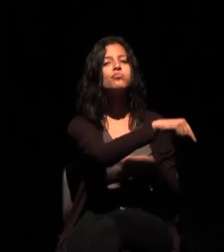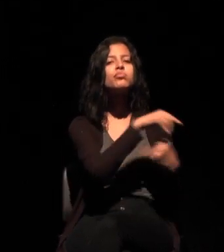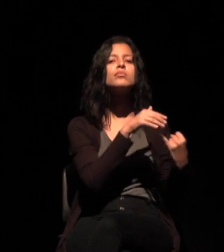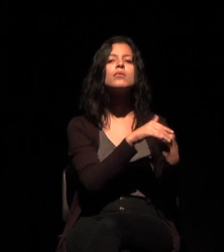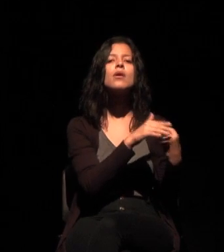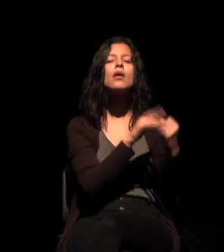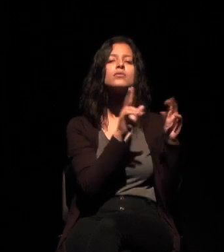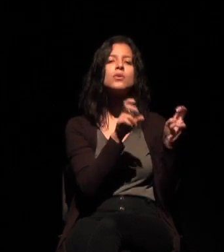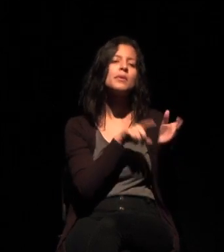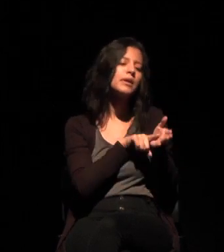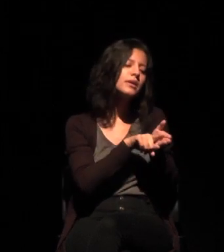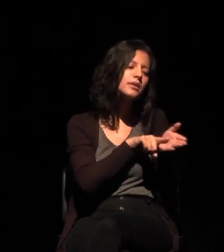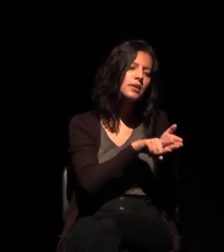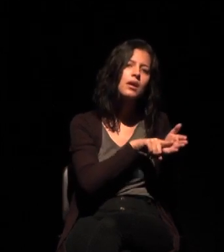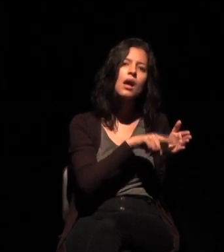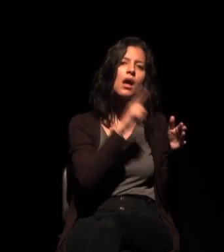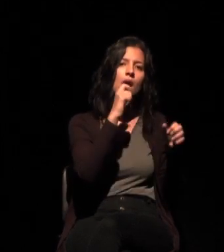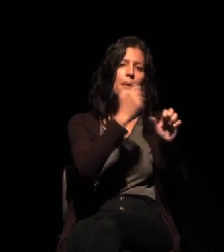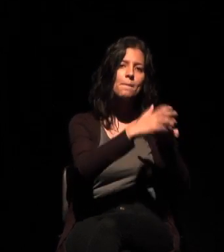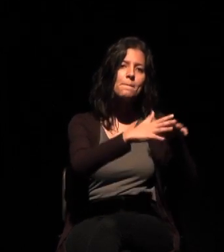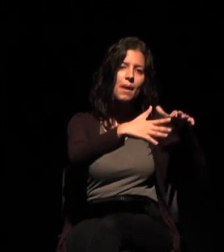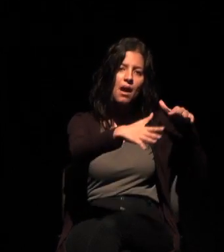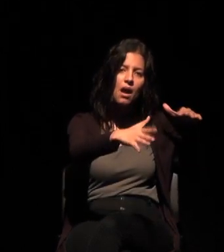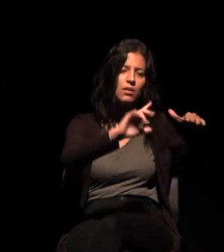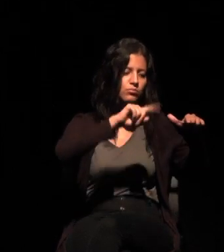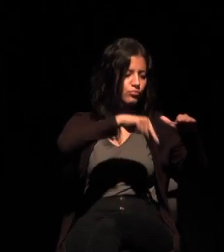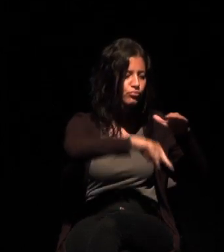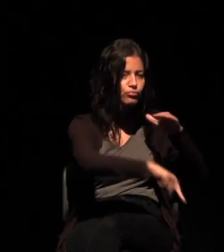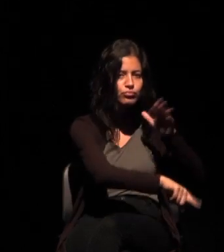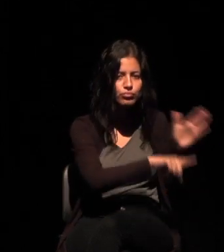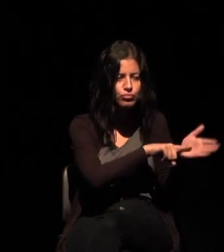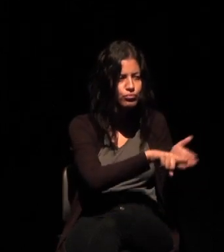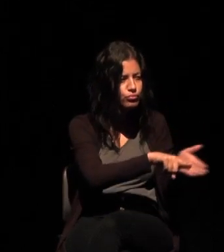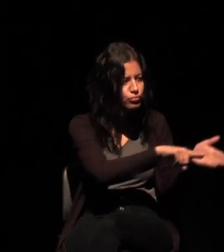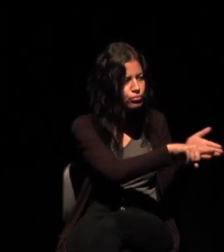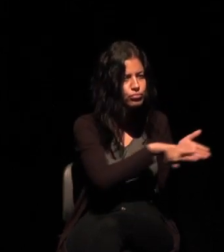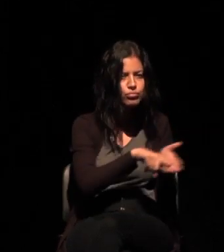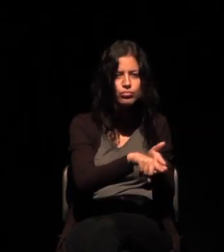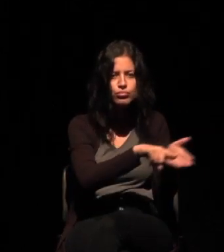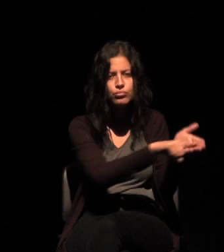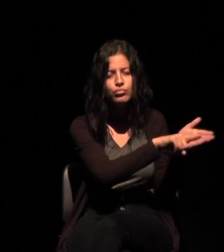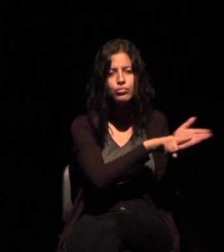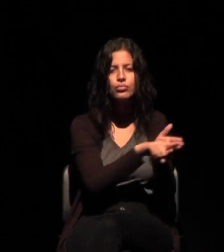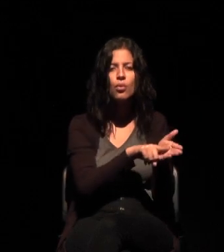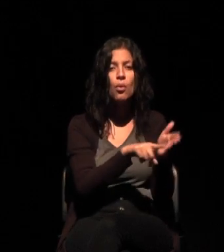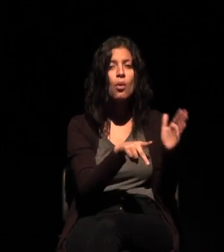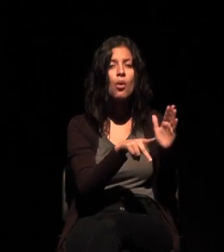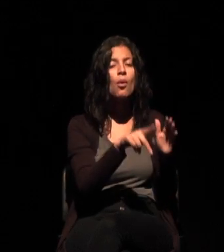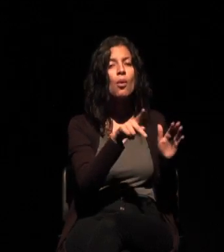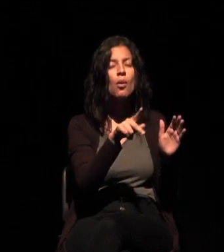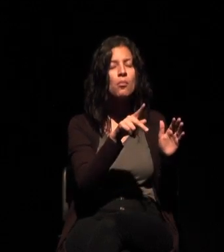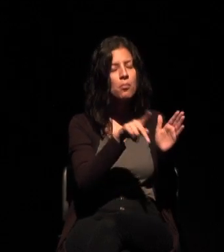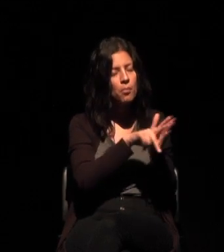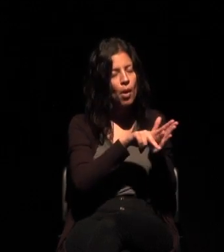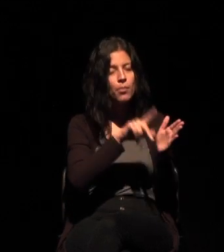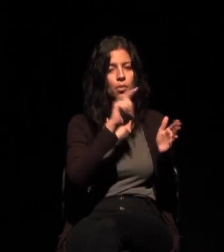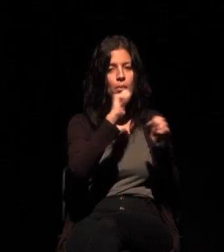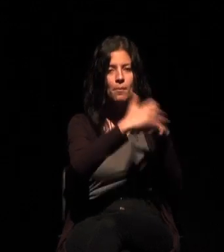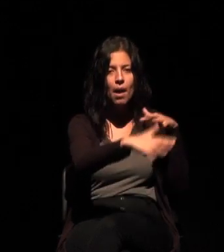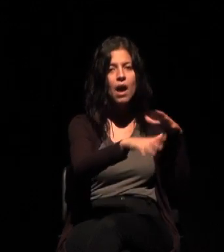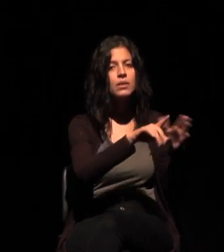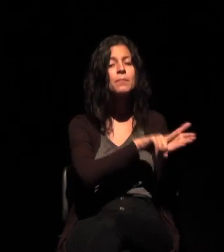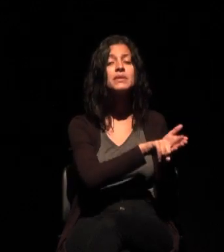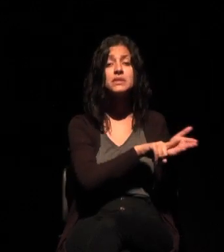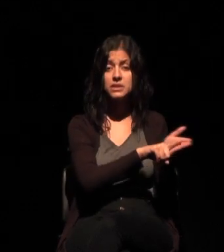investigação nas áreas marinhas e da e de ciências do mar e temos aí também uma série de empresas